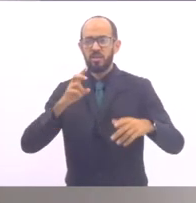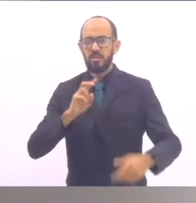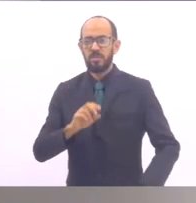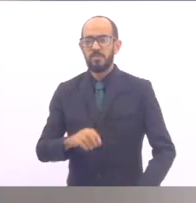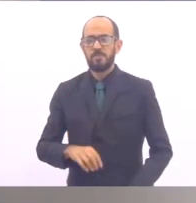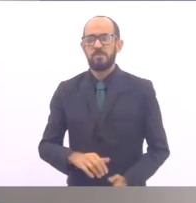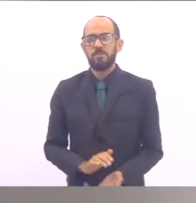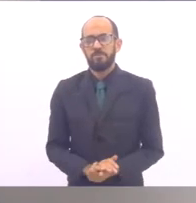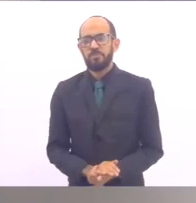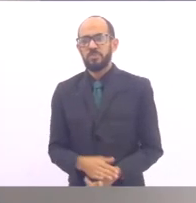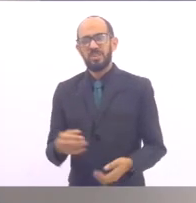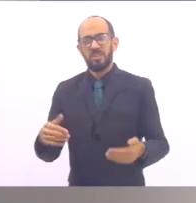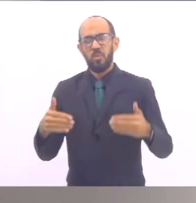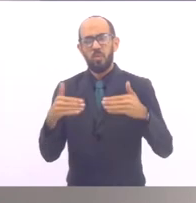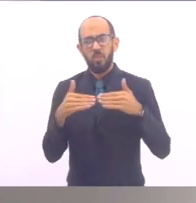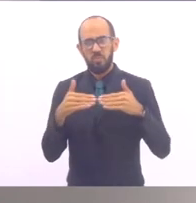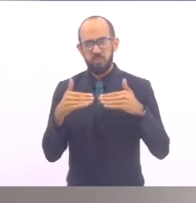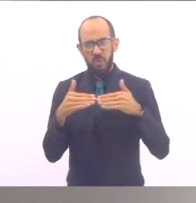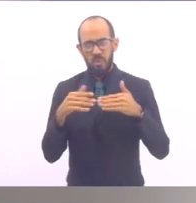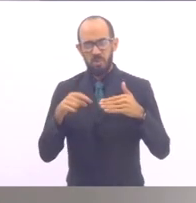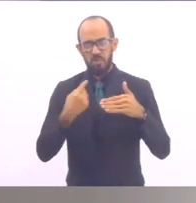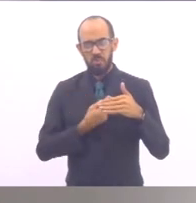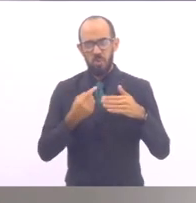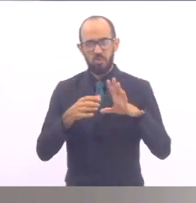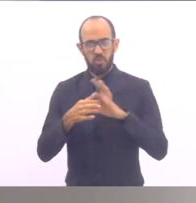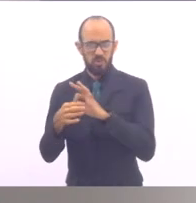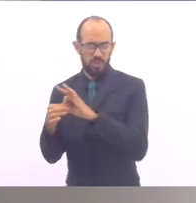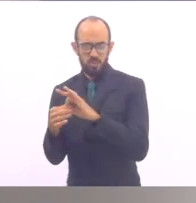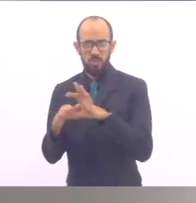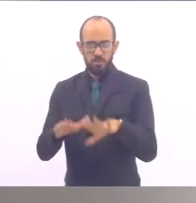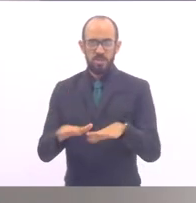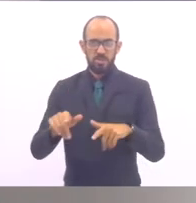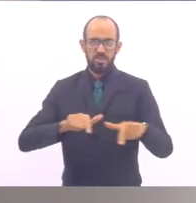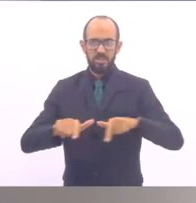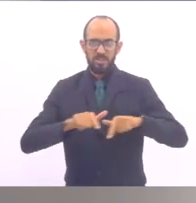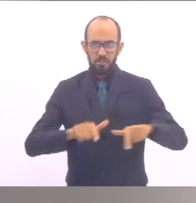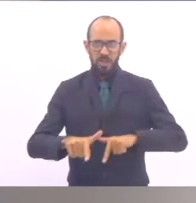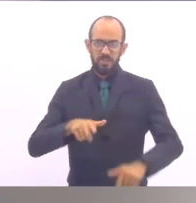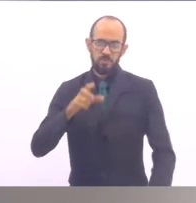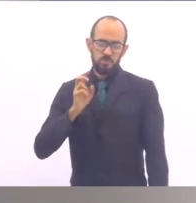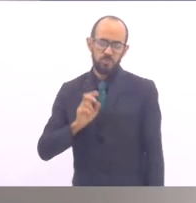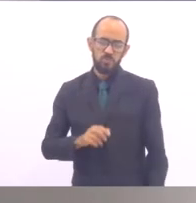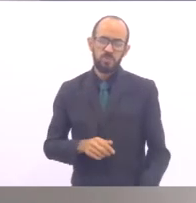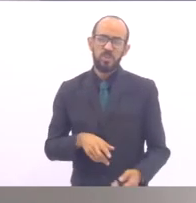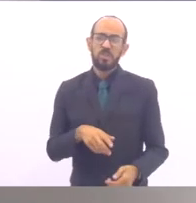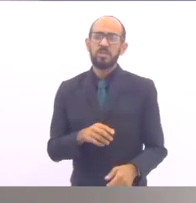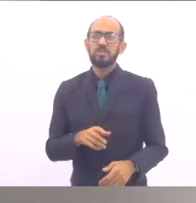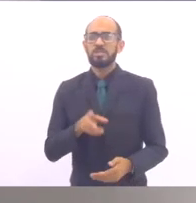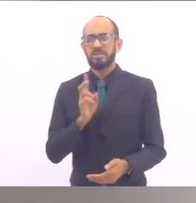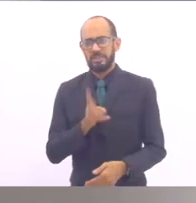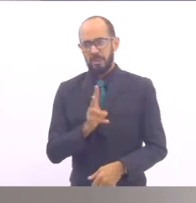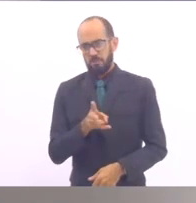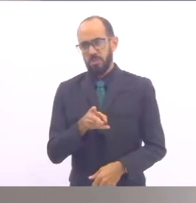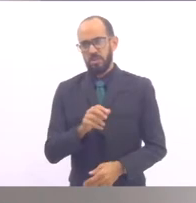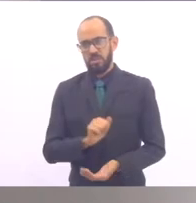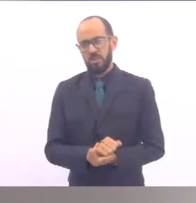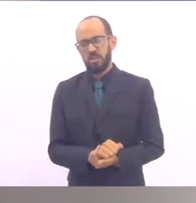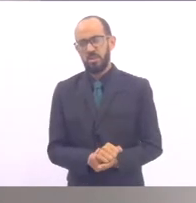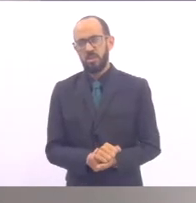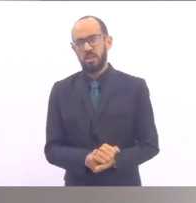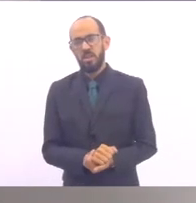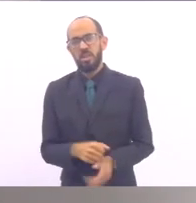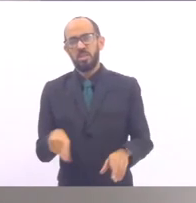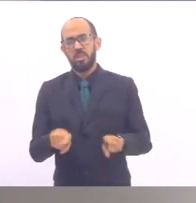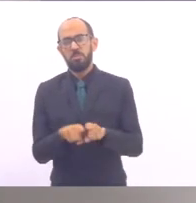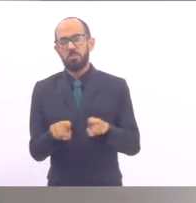coerentes dentro da nossa realidade. Né? Então, a gente tem trabalhado firmemente em cima disso. Bom. Só reforçando